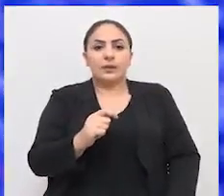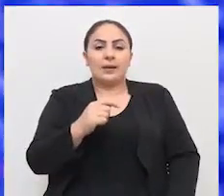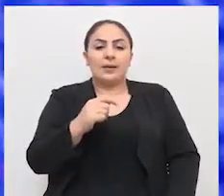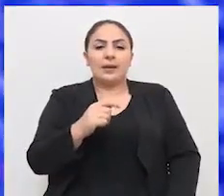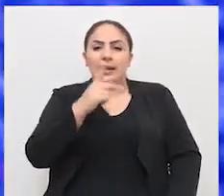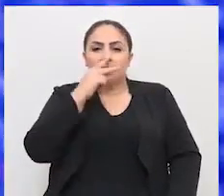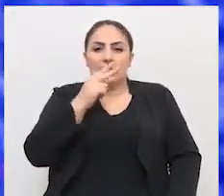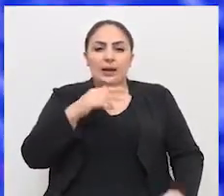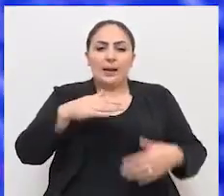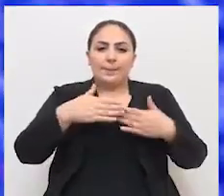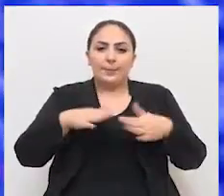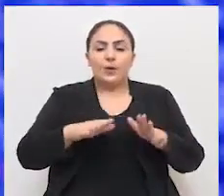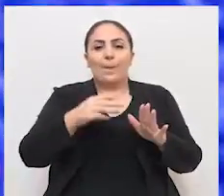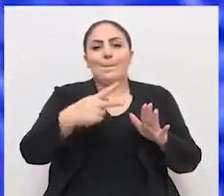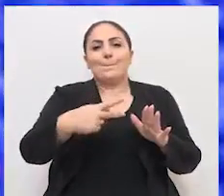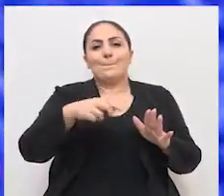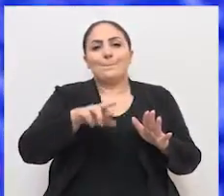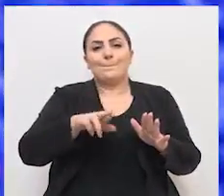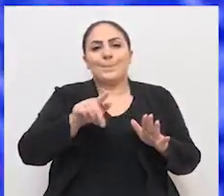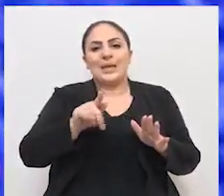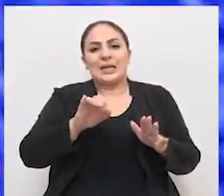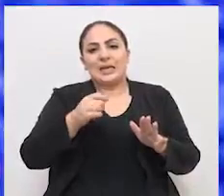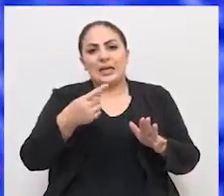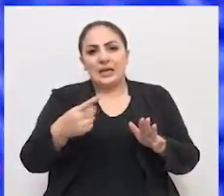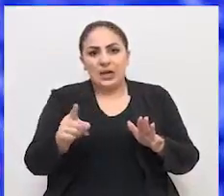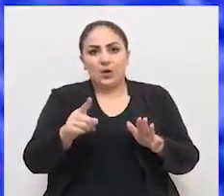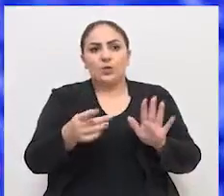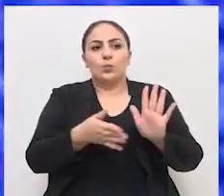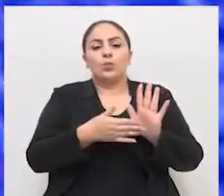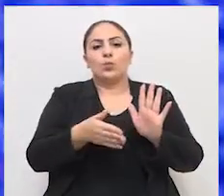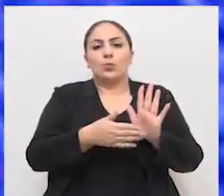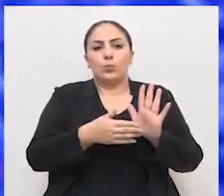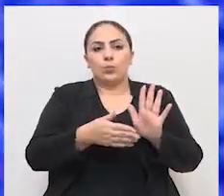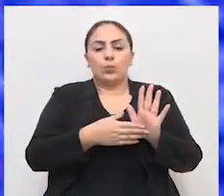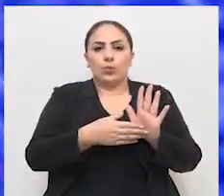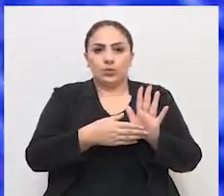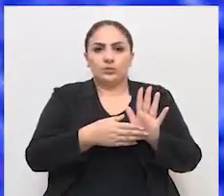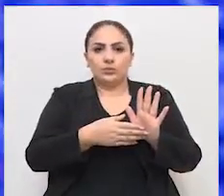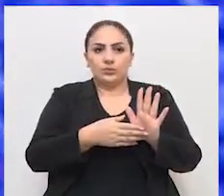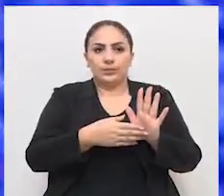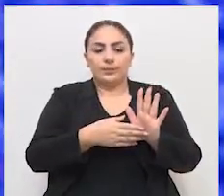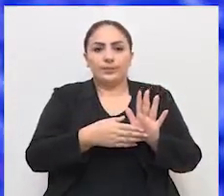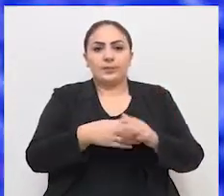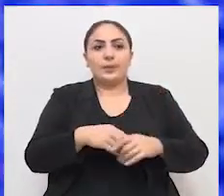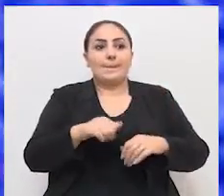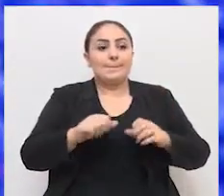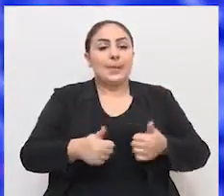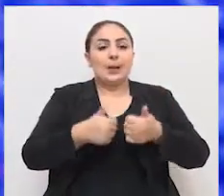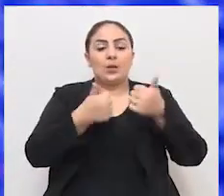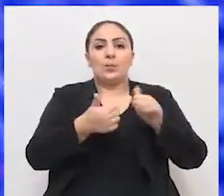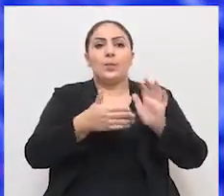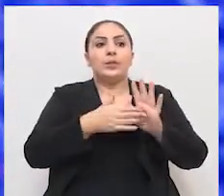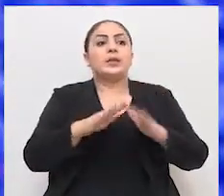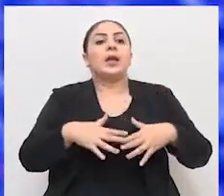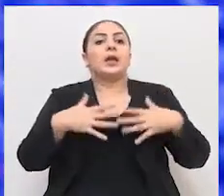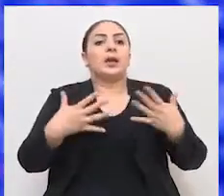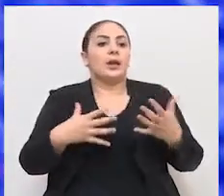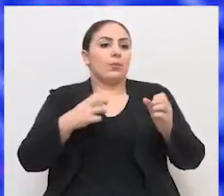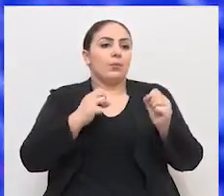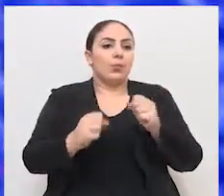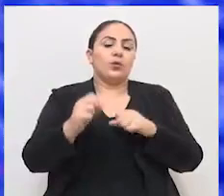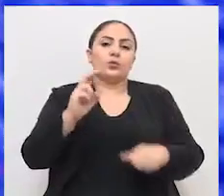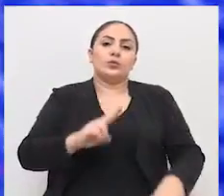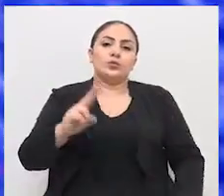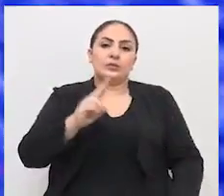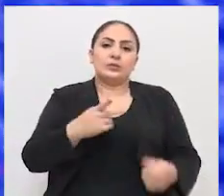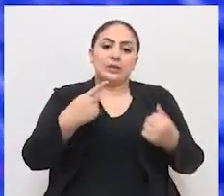um pregão eletrônico que será então ofertado através de melhor proposta. Quem